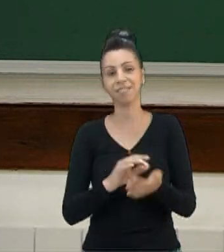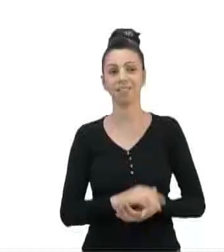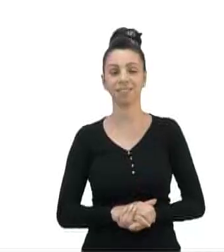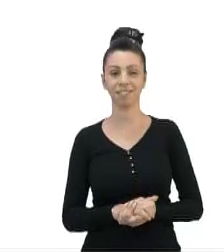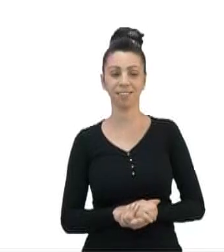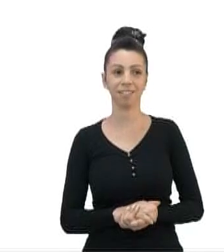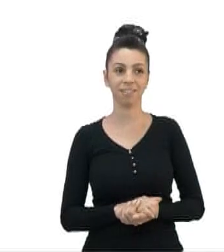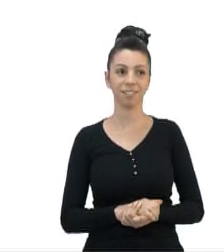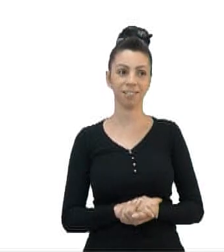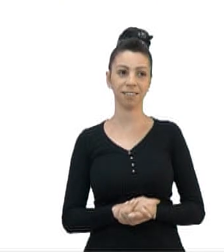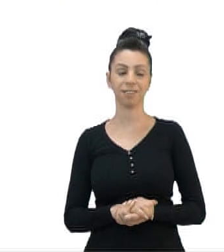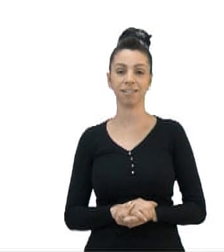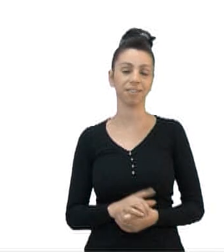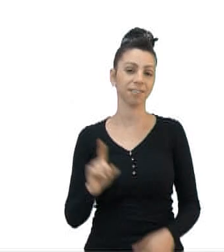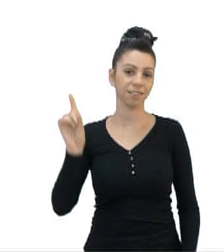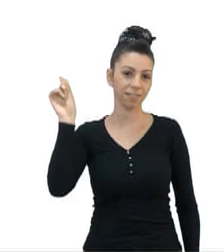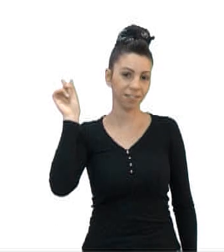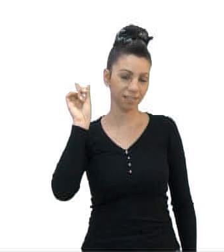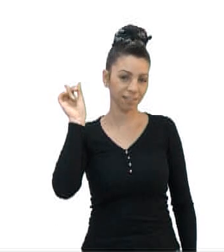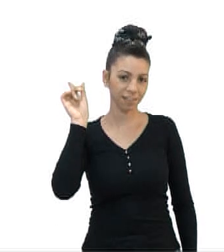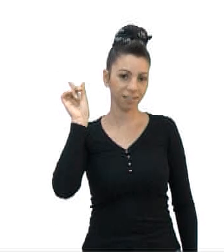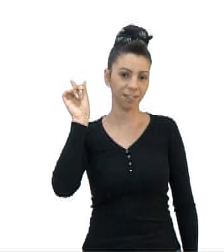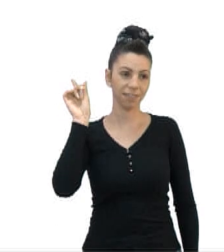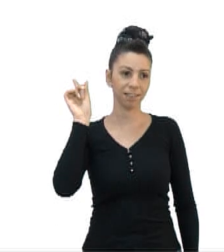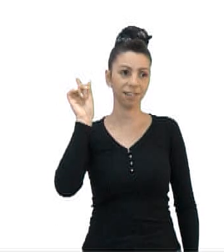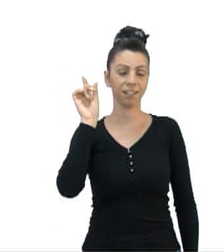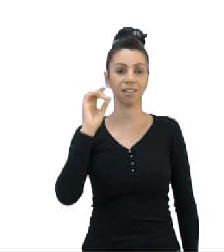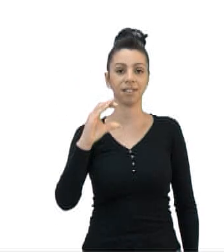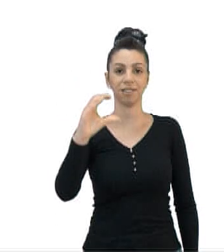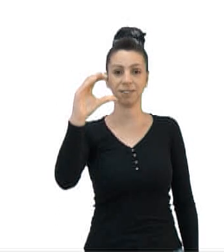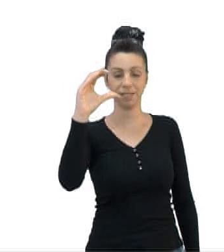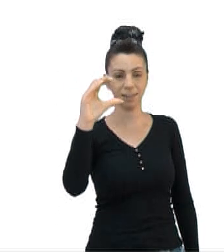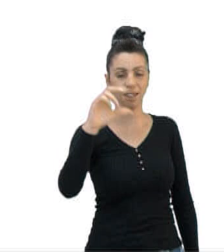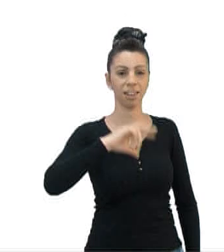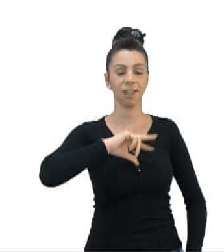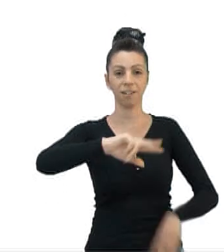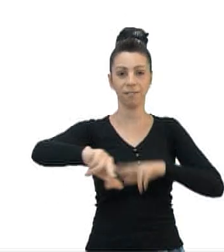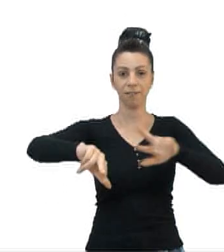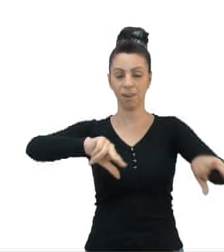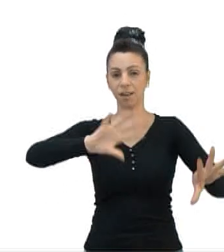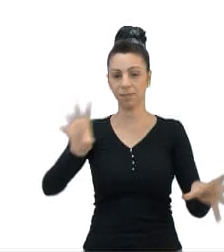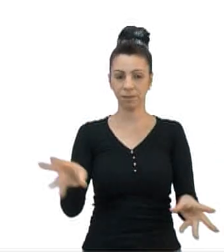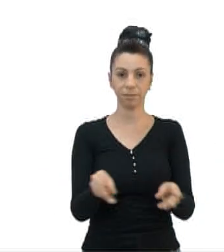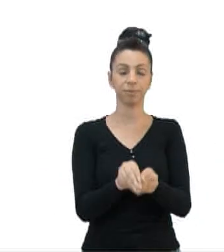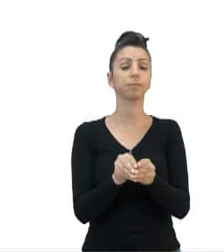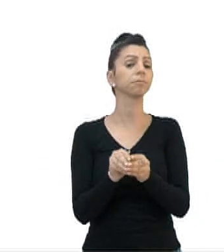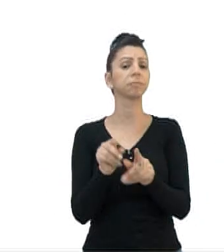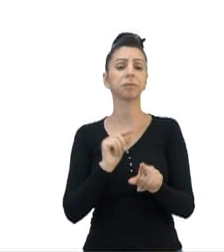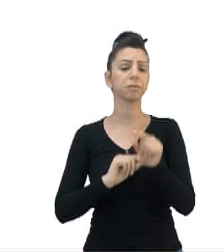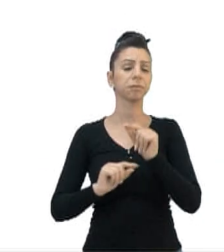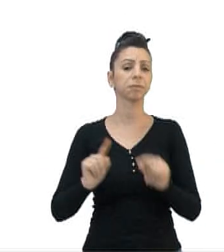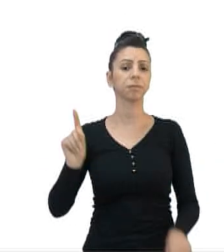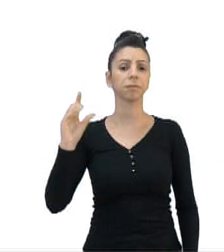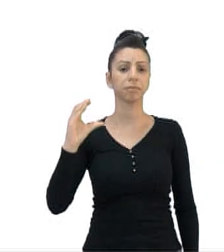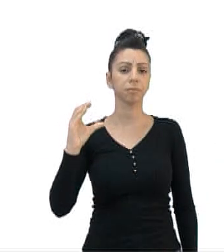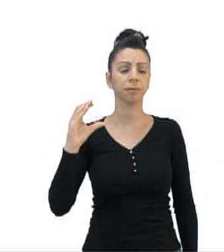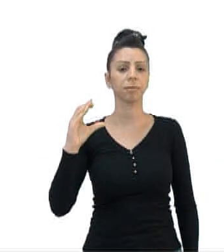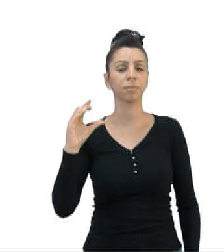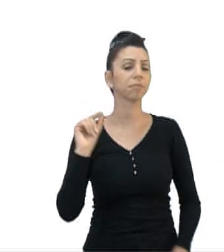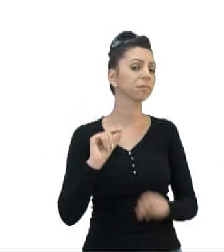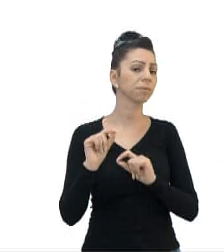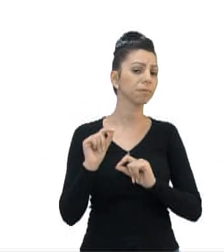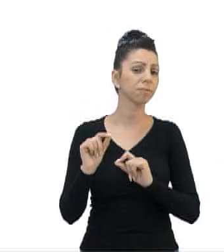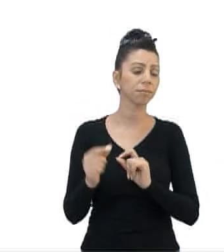o polissíndeto, dentro das várias, né, figuras, eu escolhi algumas para a gente revisar. O polissíndeto é o que